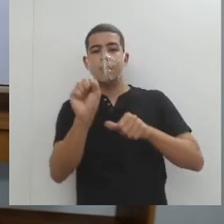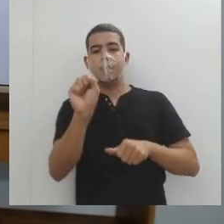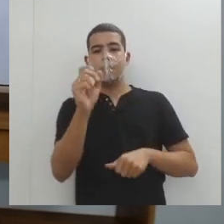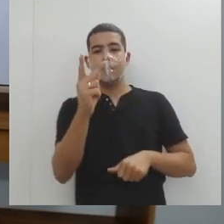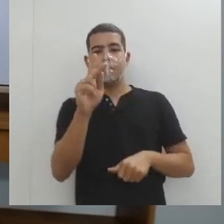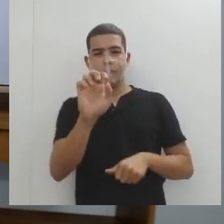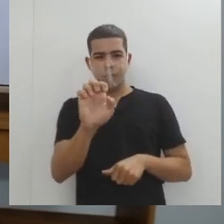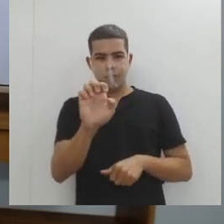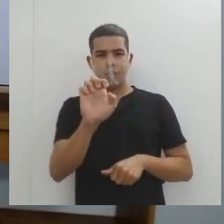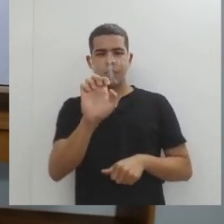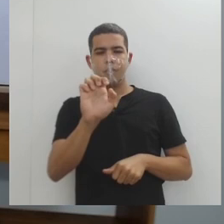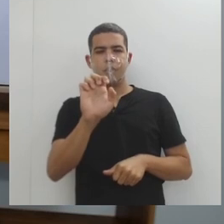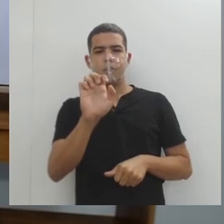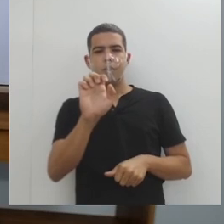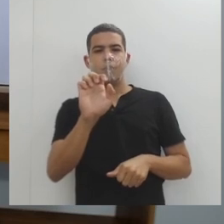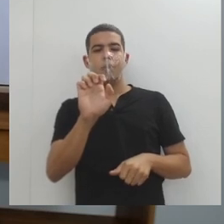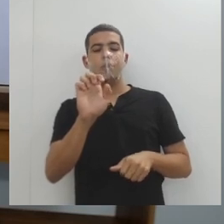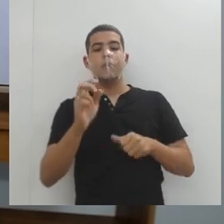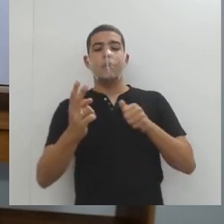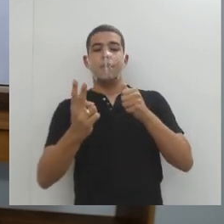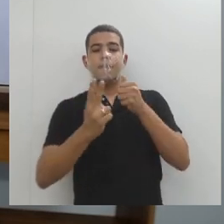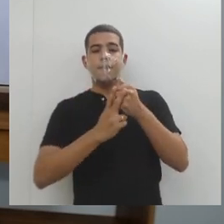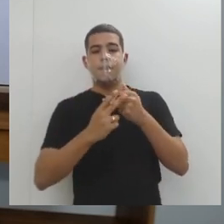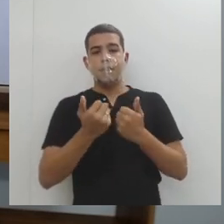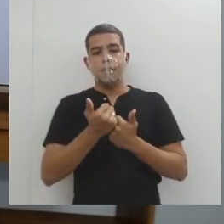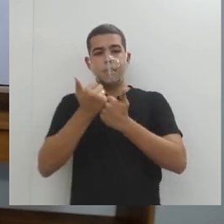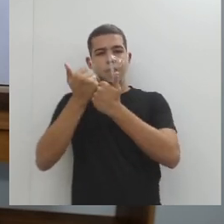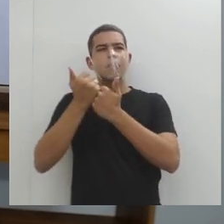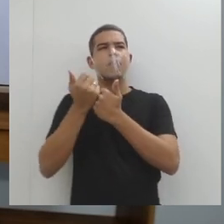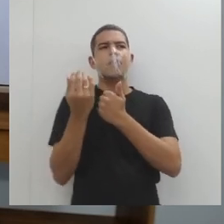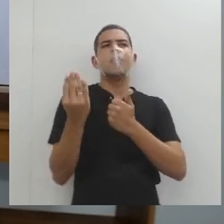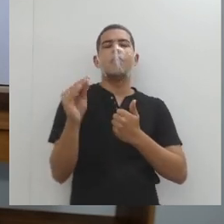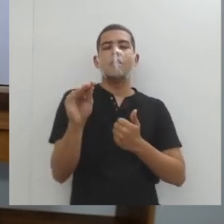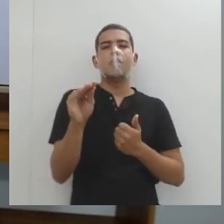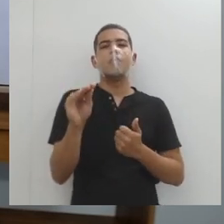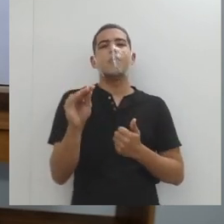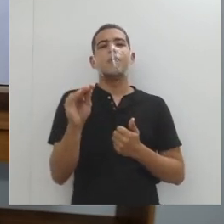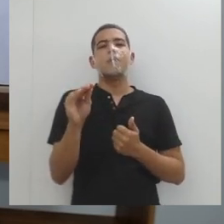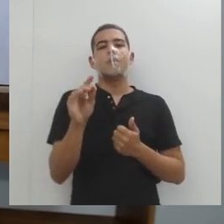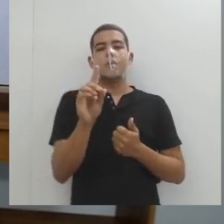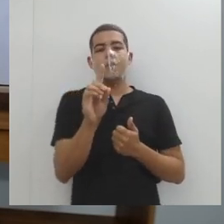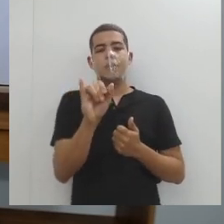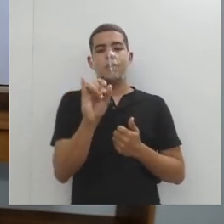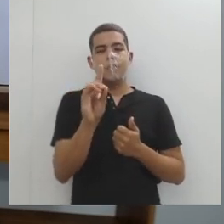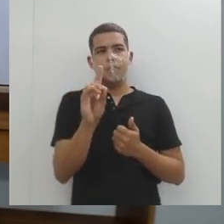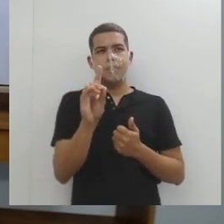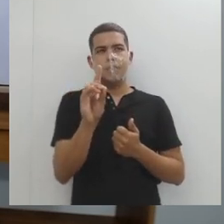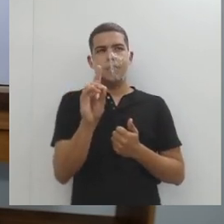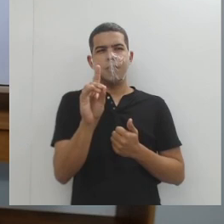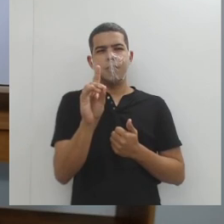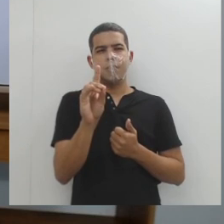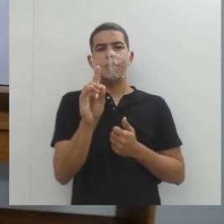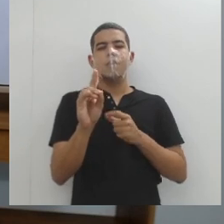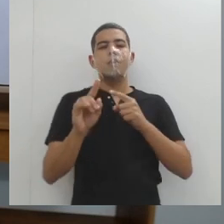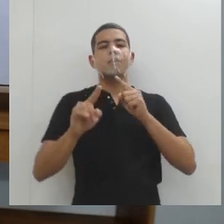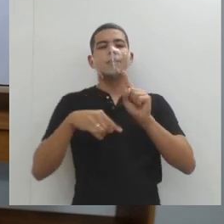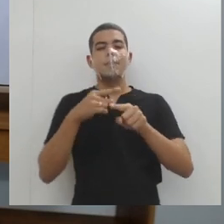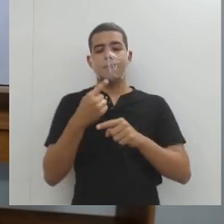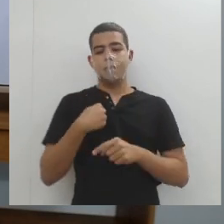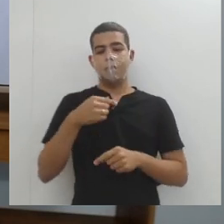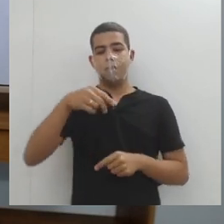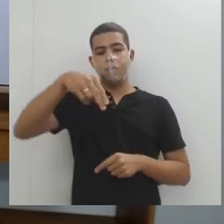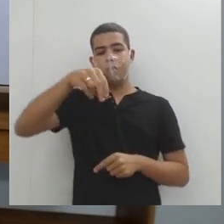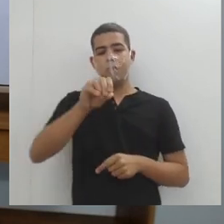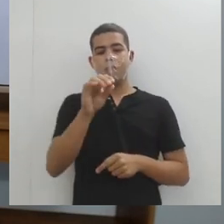she, coloco o meu verbo auxiliar do passado simples, que é o did. Depois eu coloco a partícula negativa, que é o